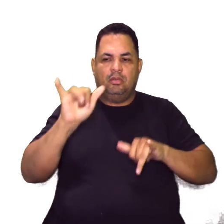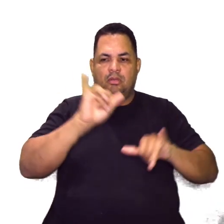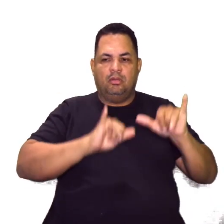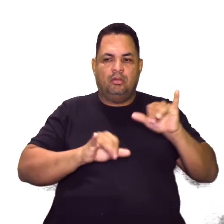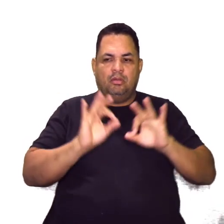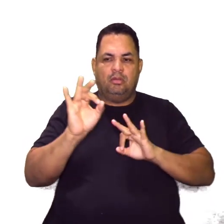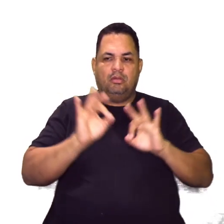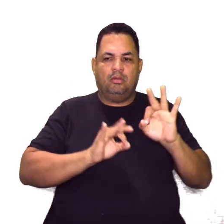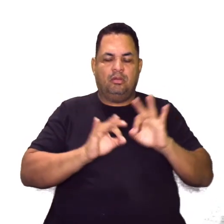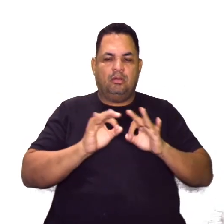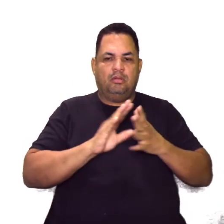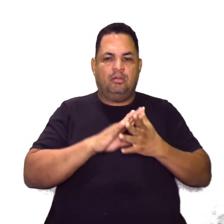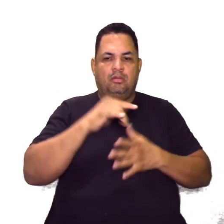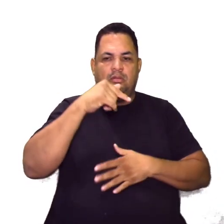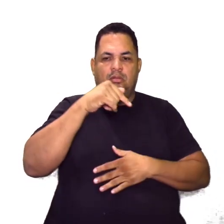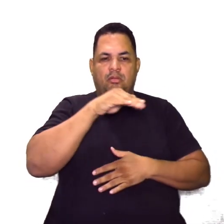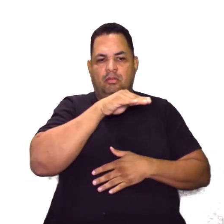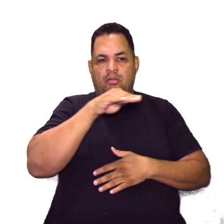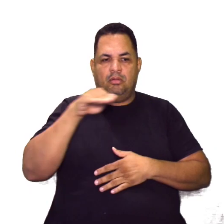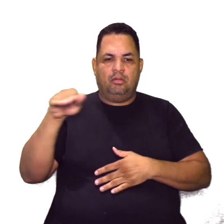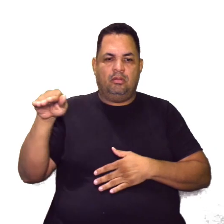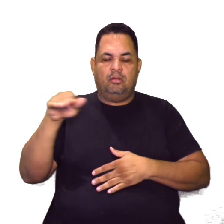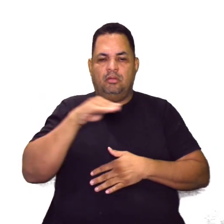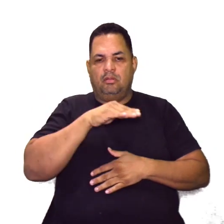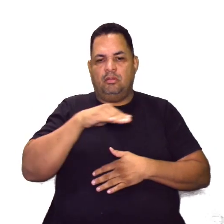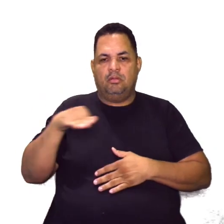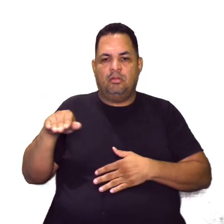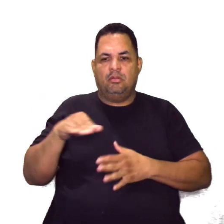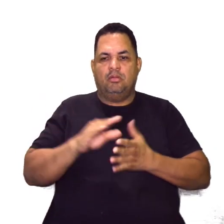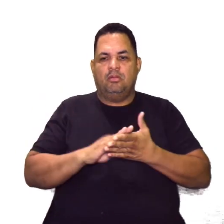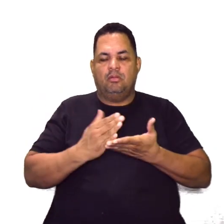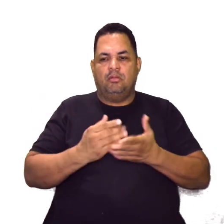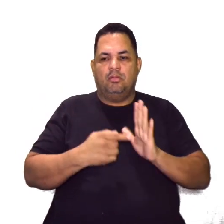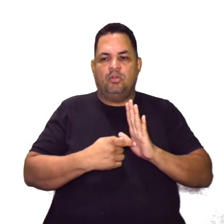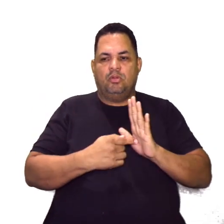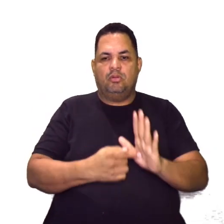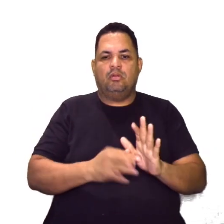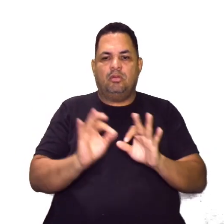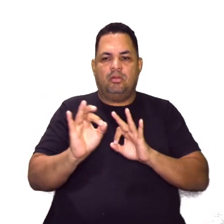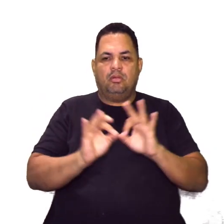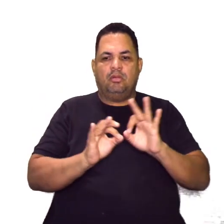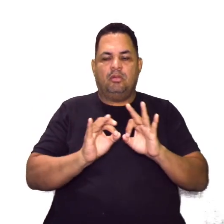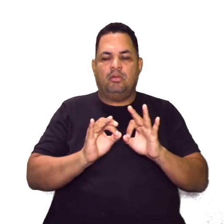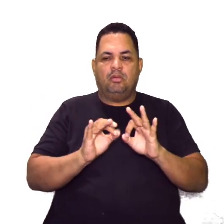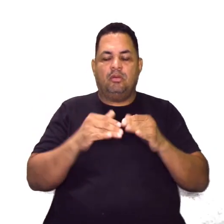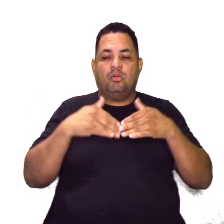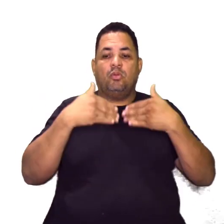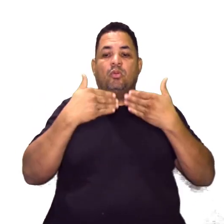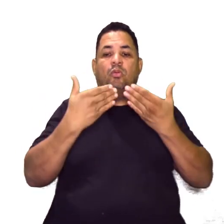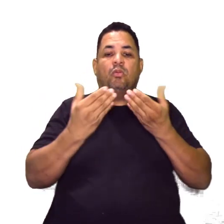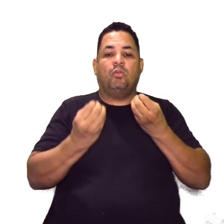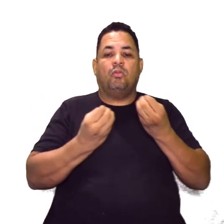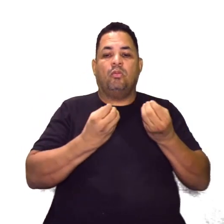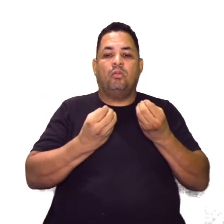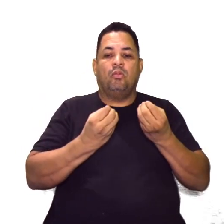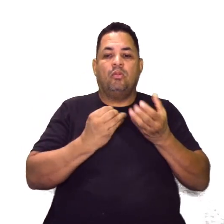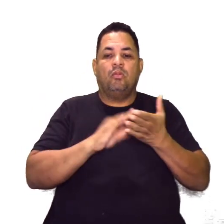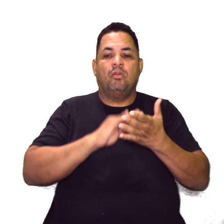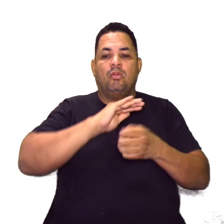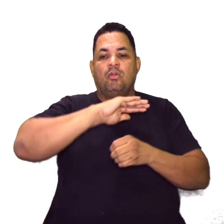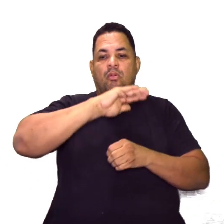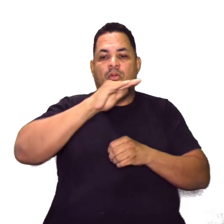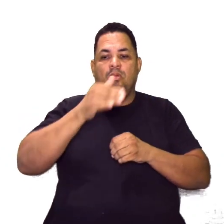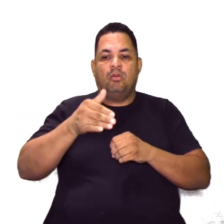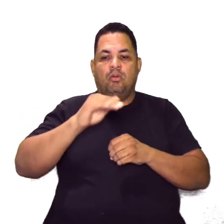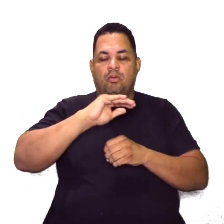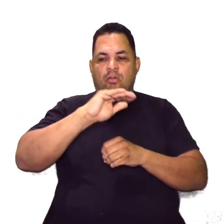químicos, organizados em 7 linhas horizontais, que são os períodos, eles indicam exatamente a quantidade de